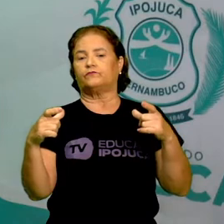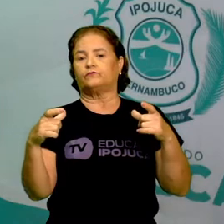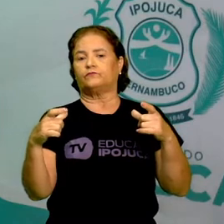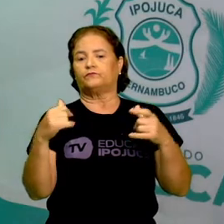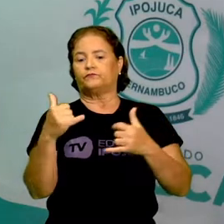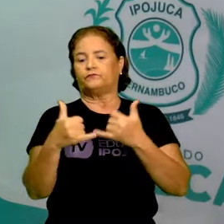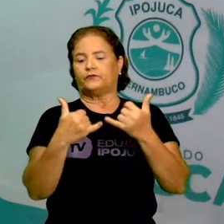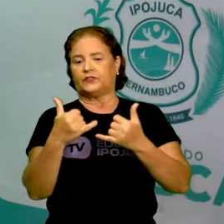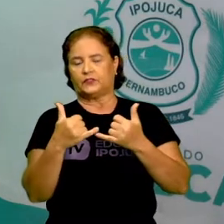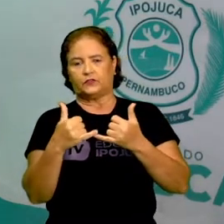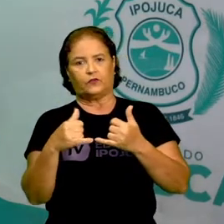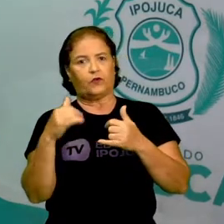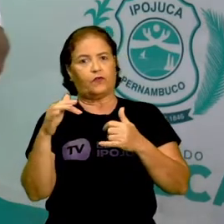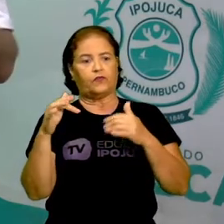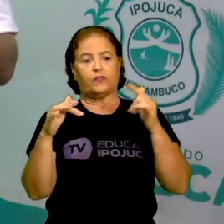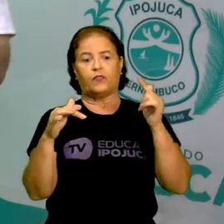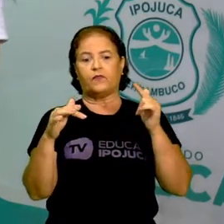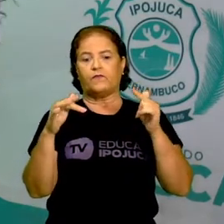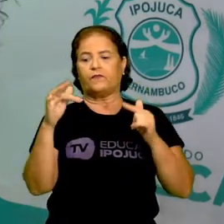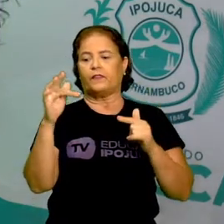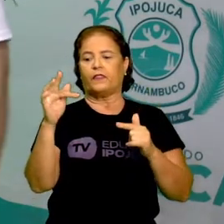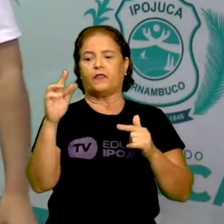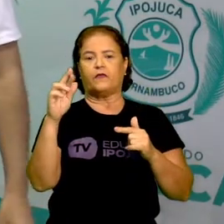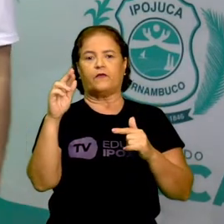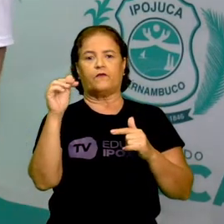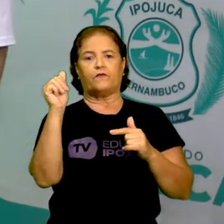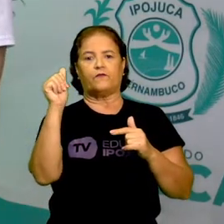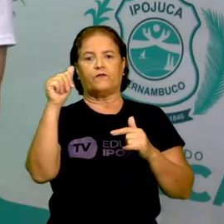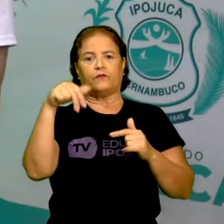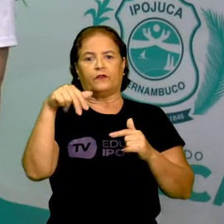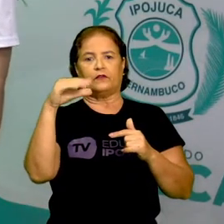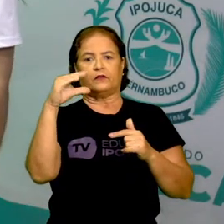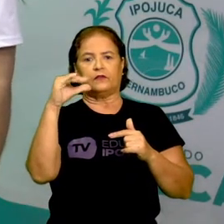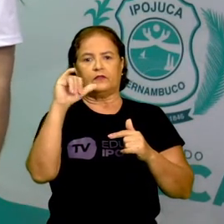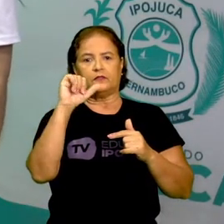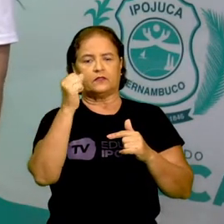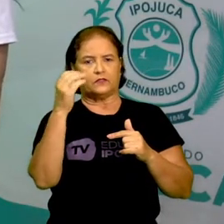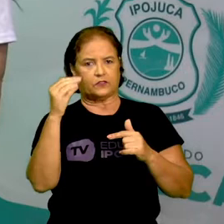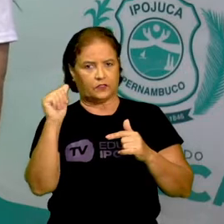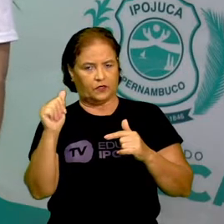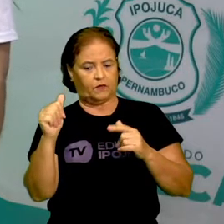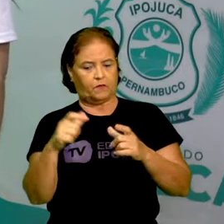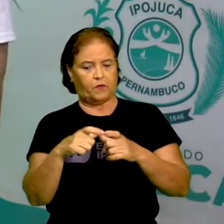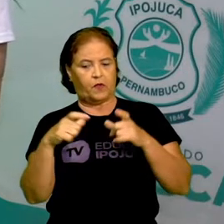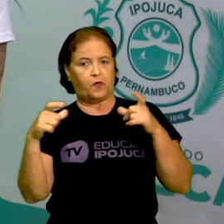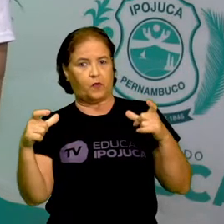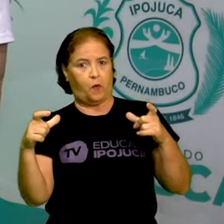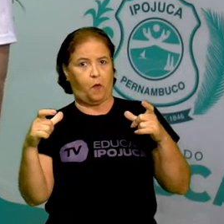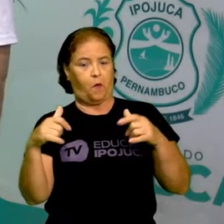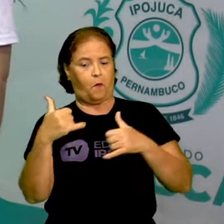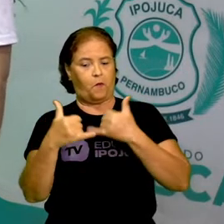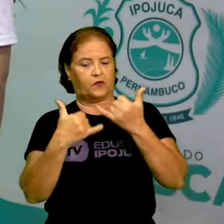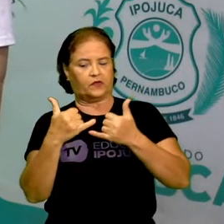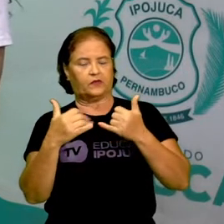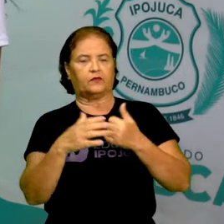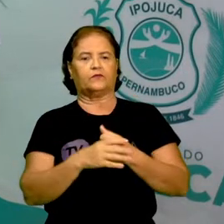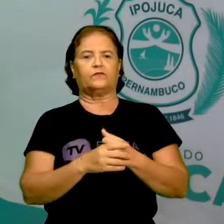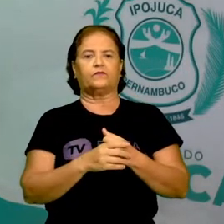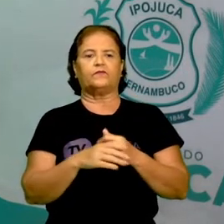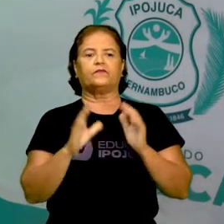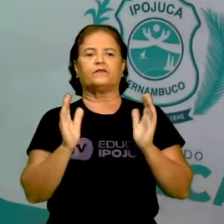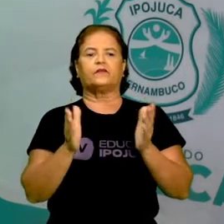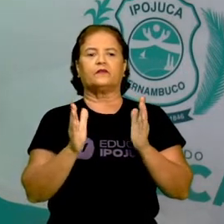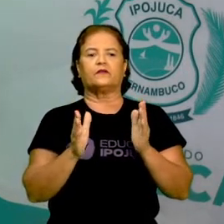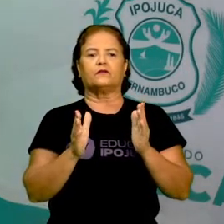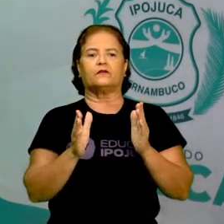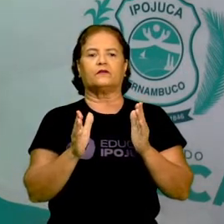O maior é o de Francisca. Muito bem, crianças. Agora observem, nós temos aqui, ó,